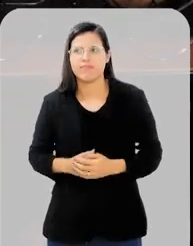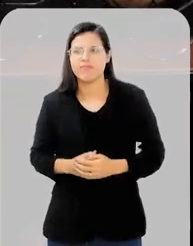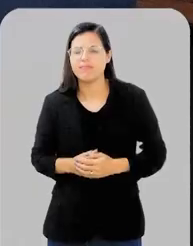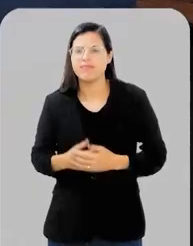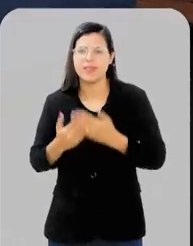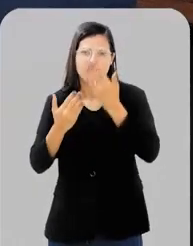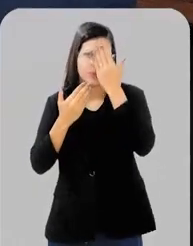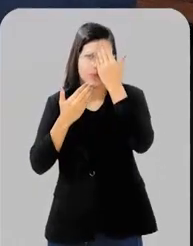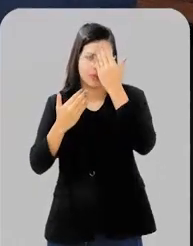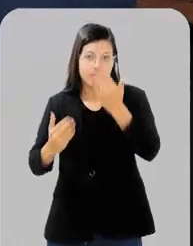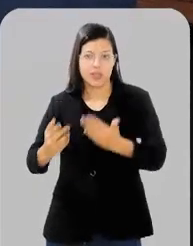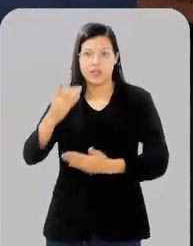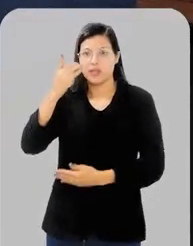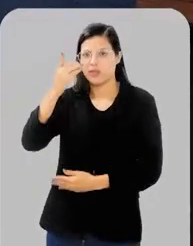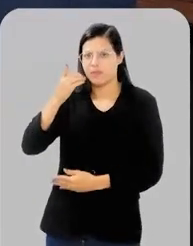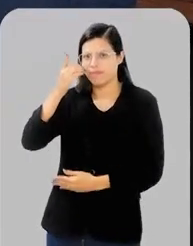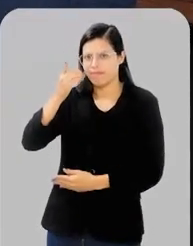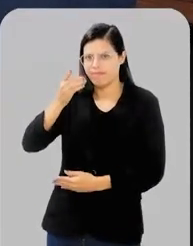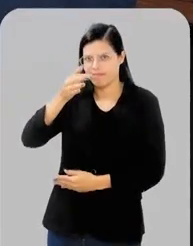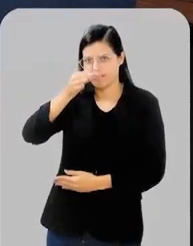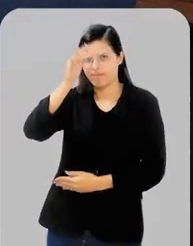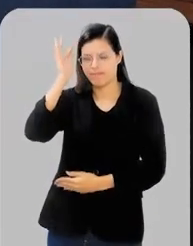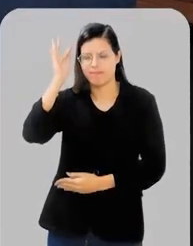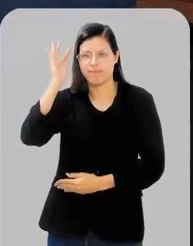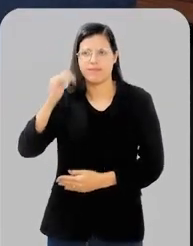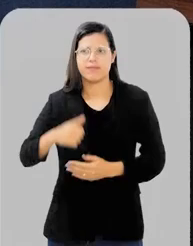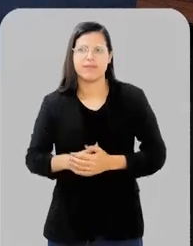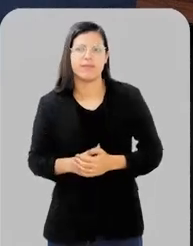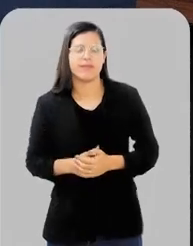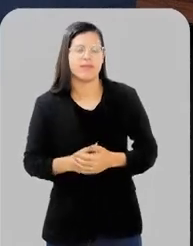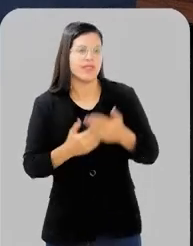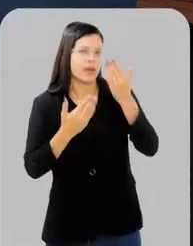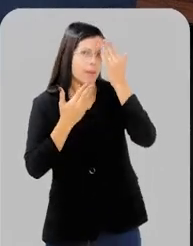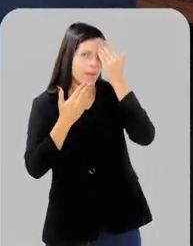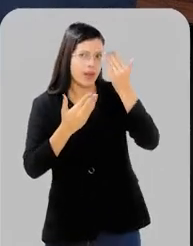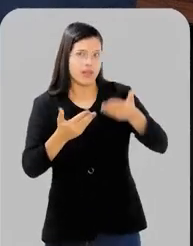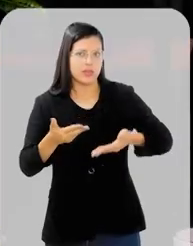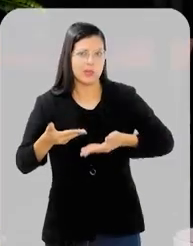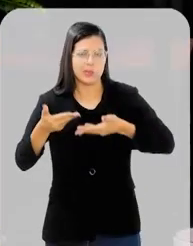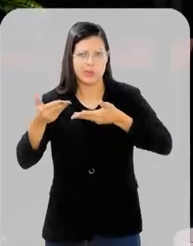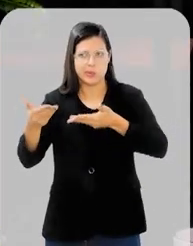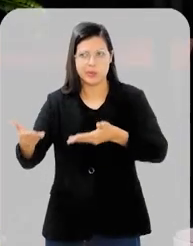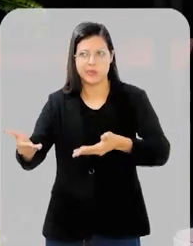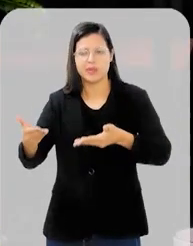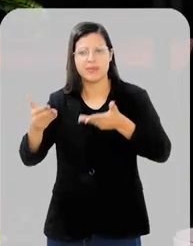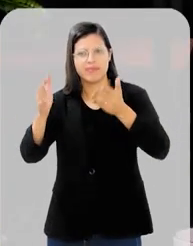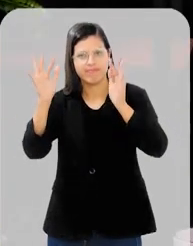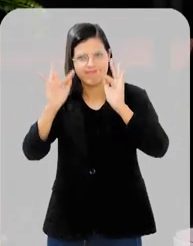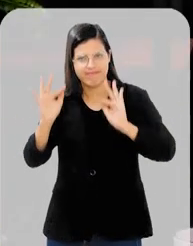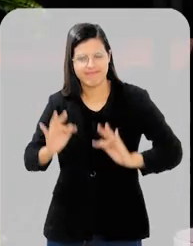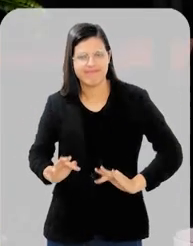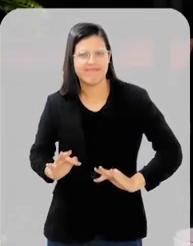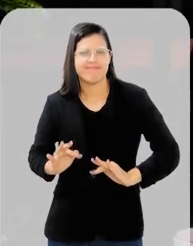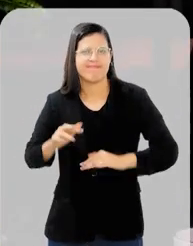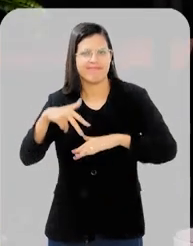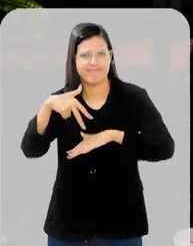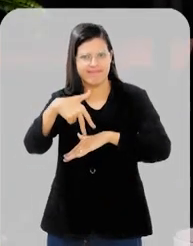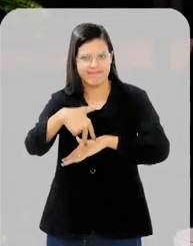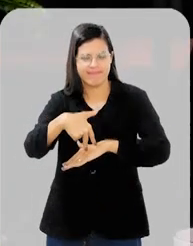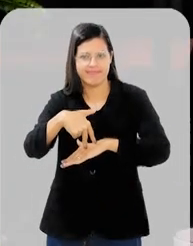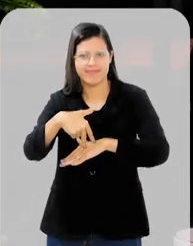assunto muito obrigado Deputado Fred Pacheco obrigado pela pelo convite Lu eu tô muito feliz de estar